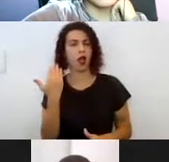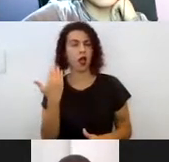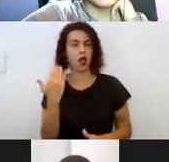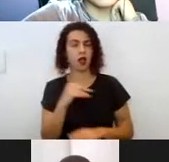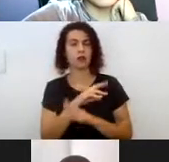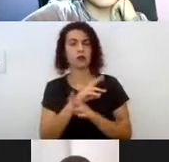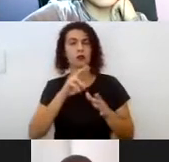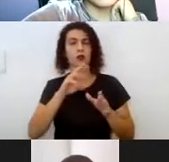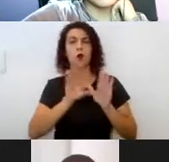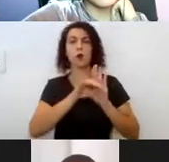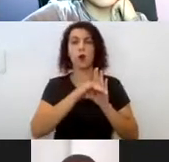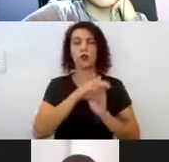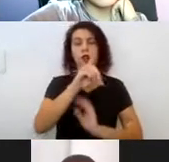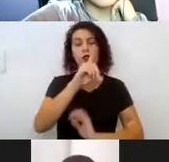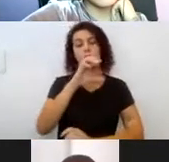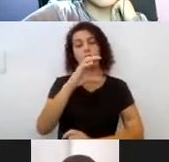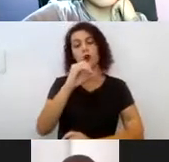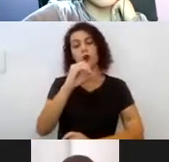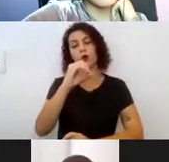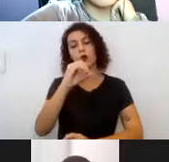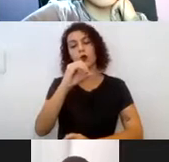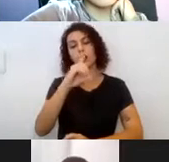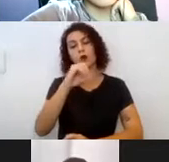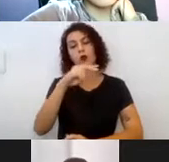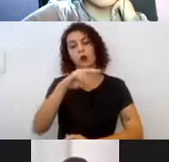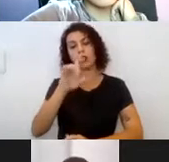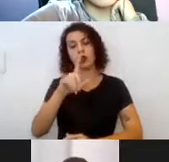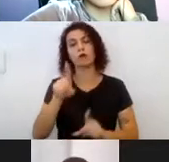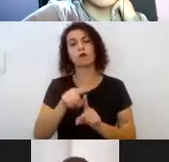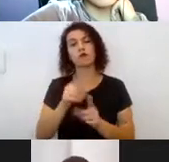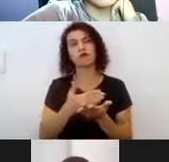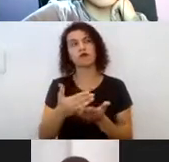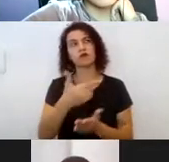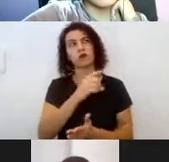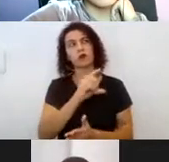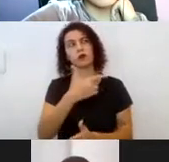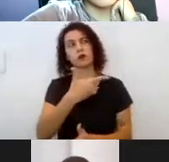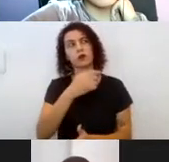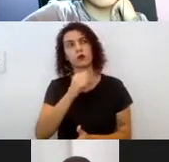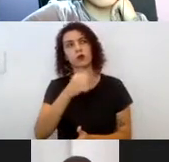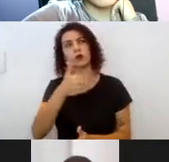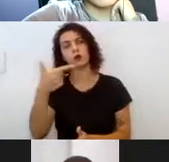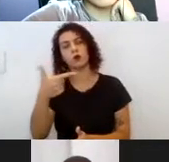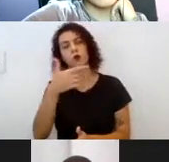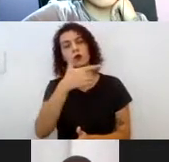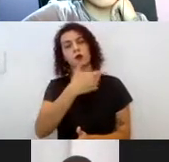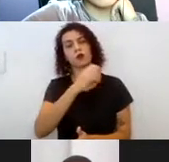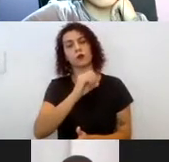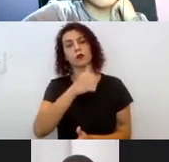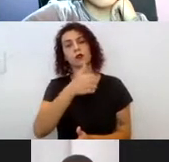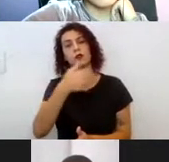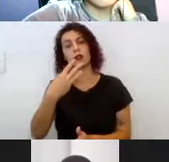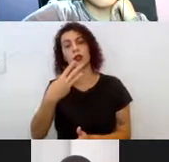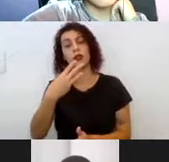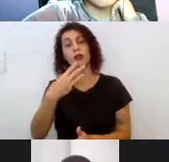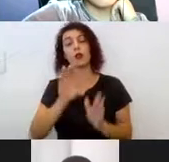Colonial alguns outros conceitos ideias de 2012 2013 ali estudando o conceito de